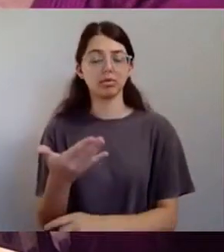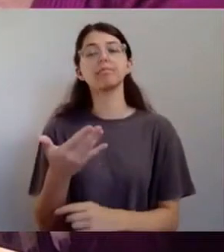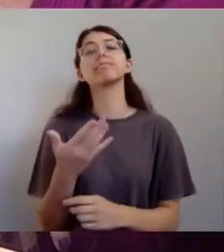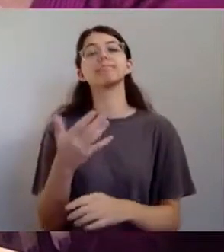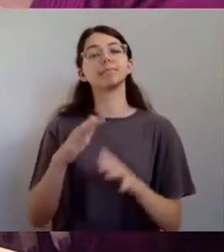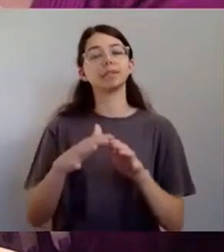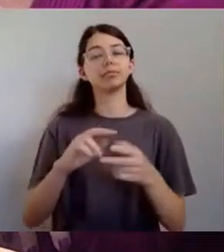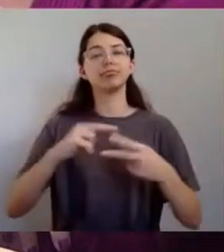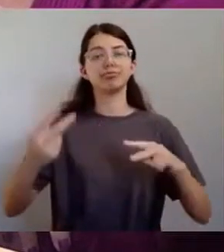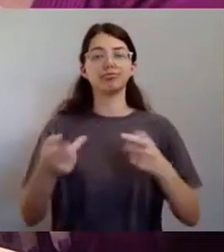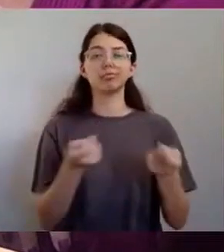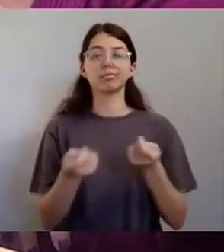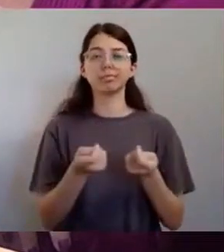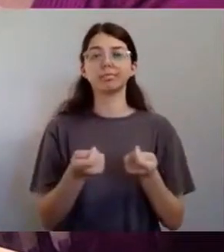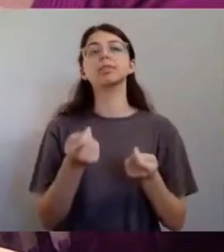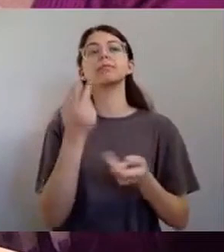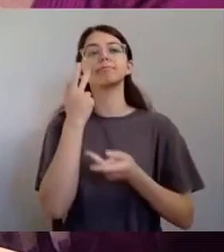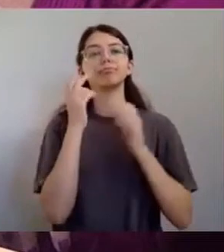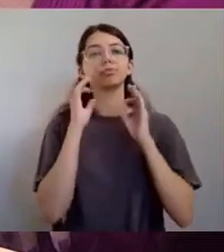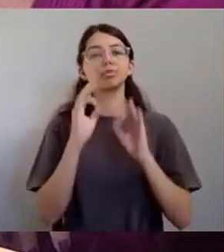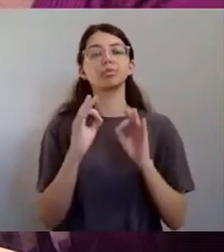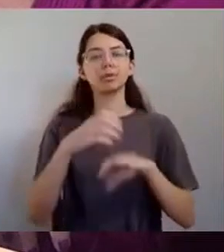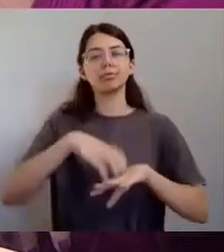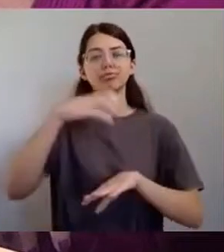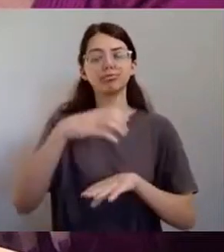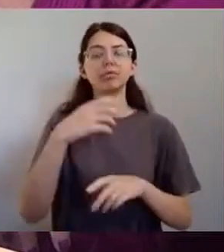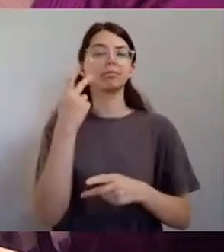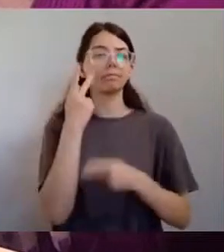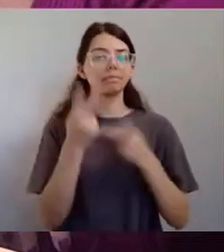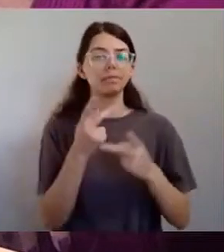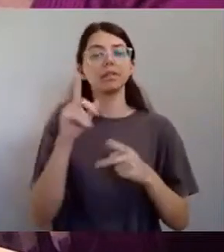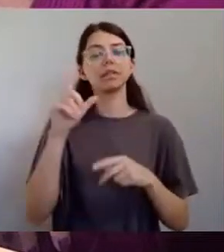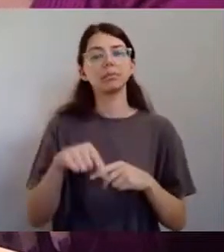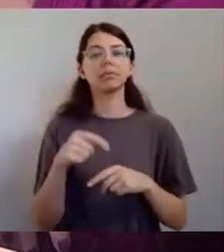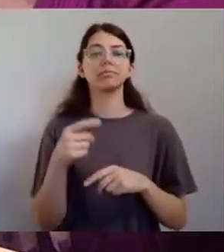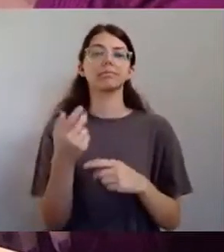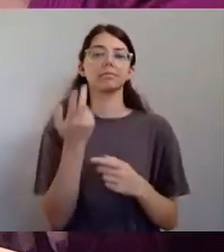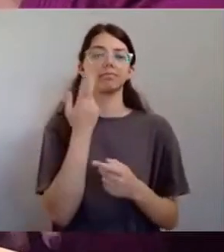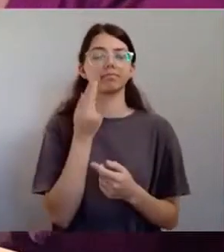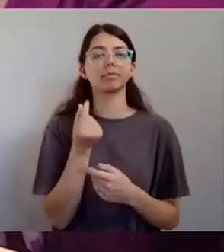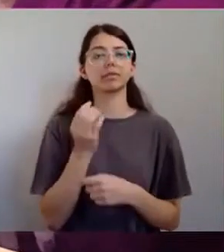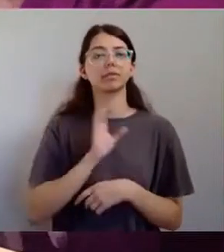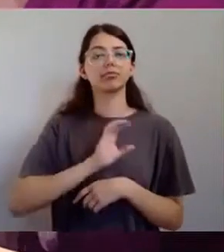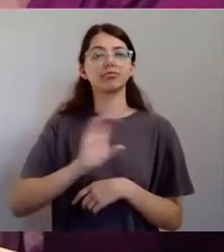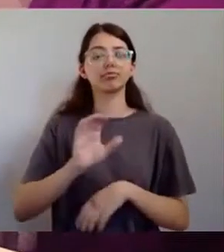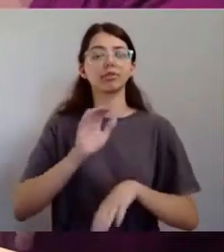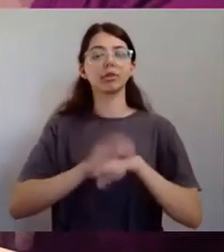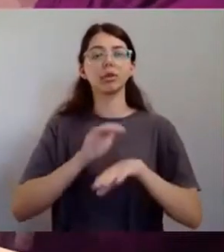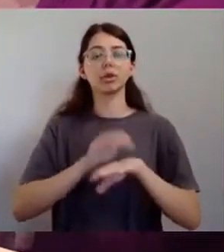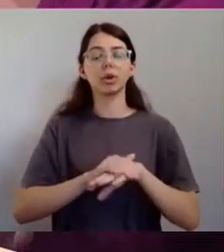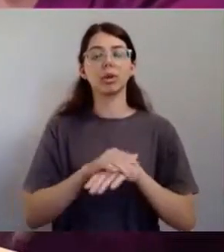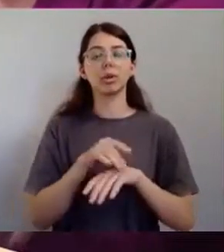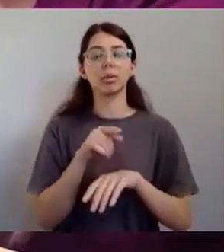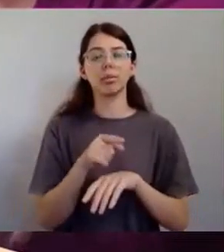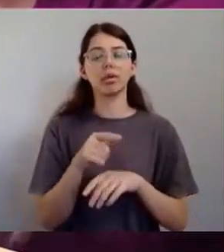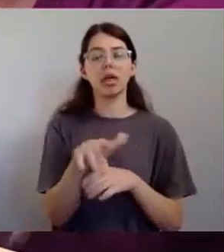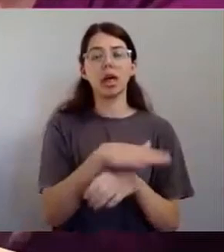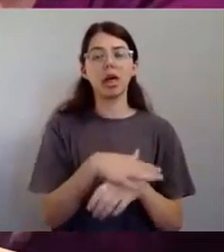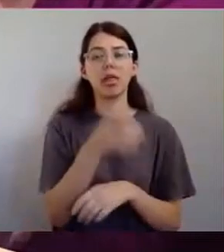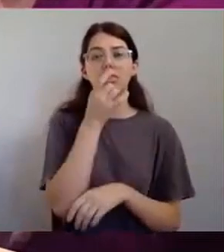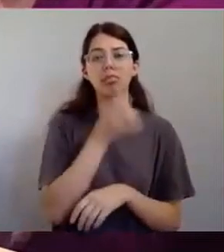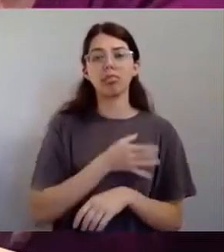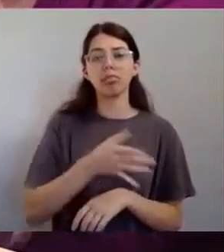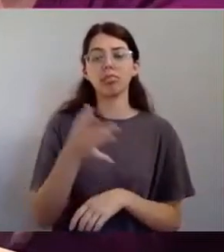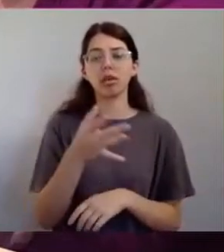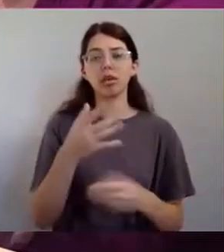do loteamento e a isenção da compensação devida correspondente à não apresentação da área de cedências para equipamentos